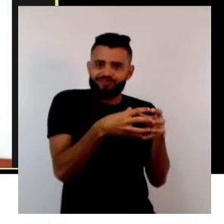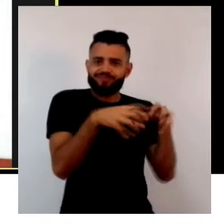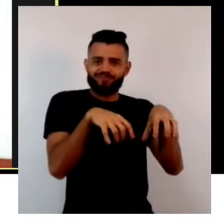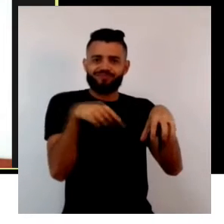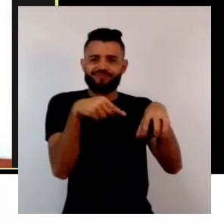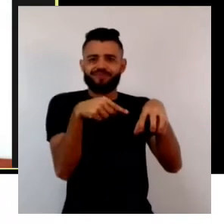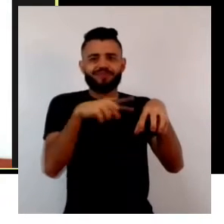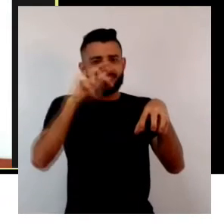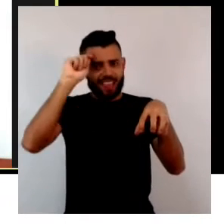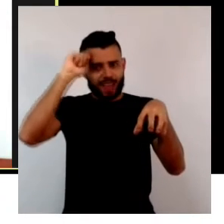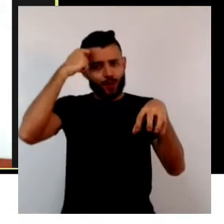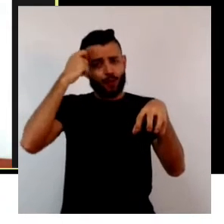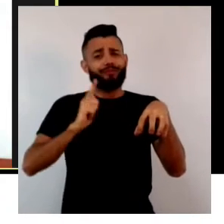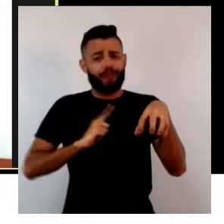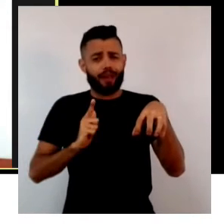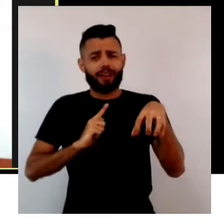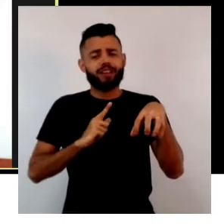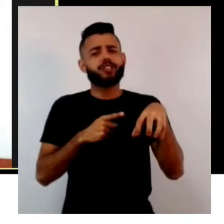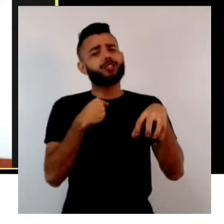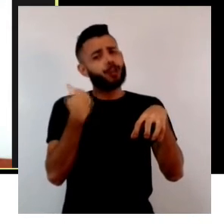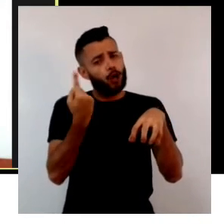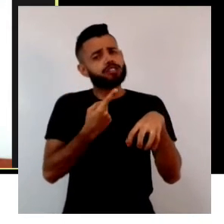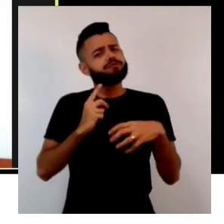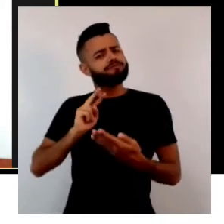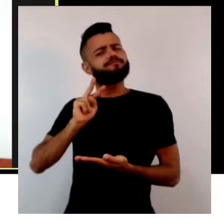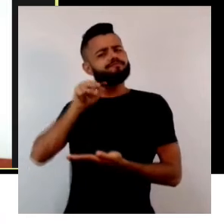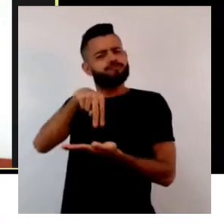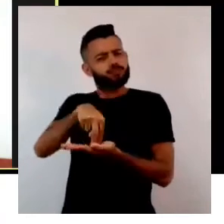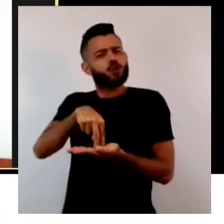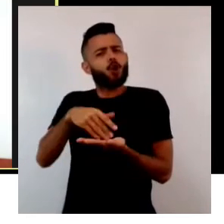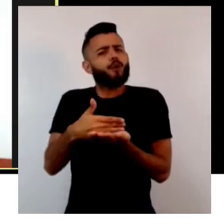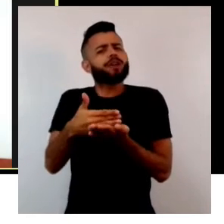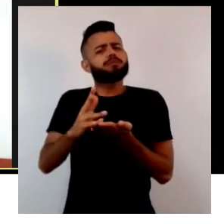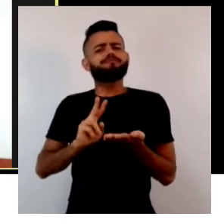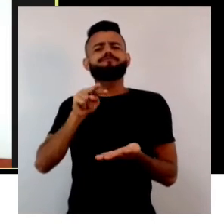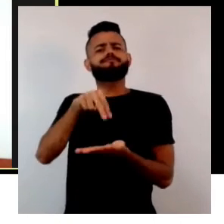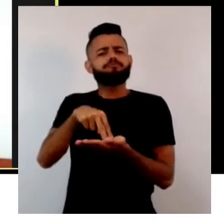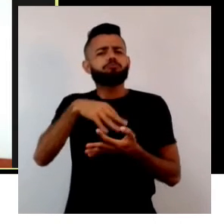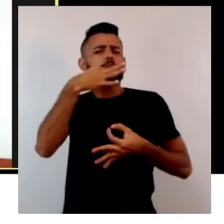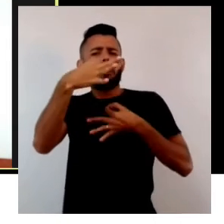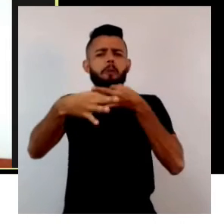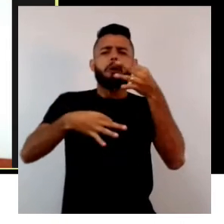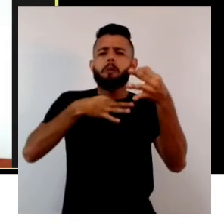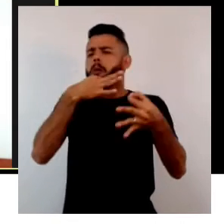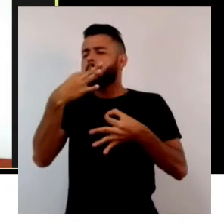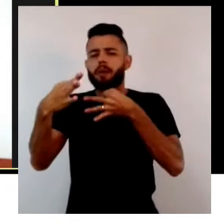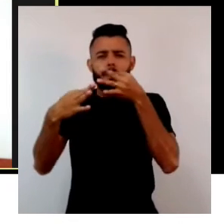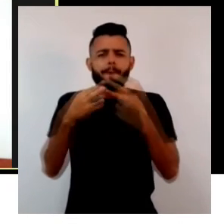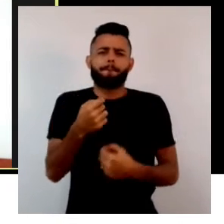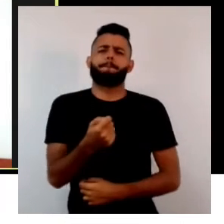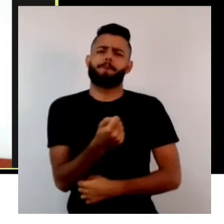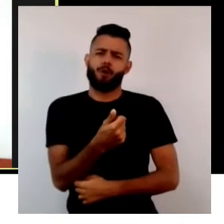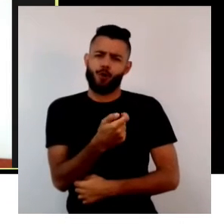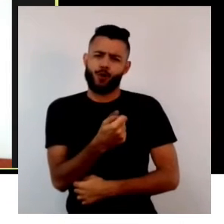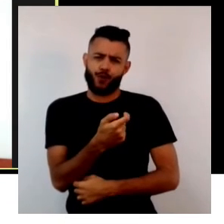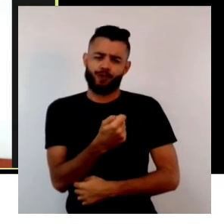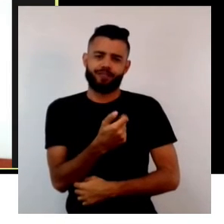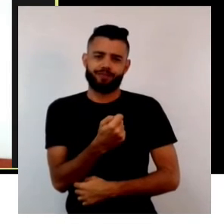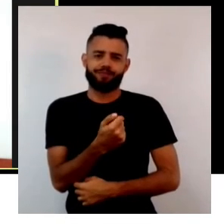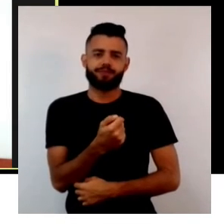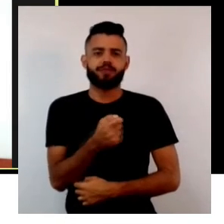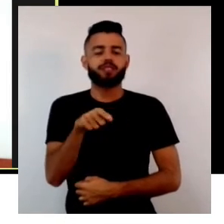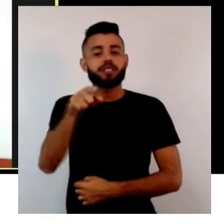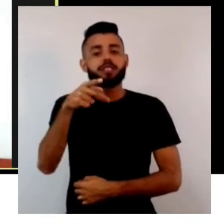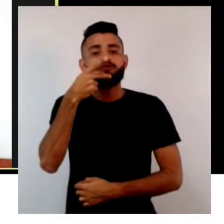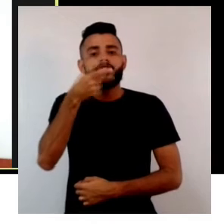também ditar a regra do jogo. A gente começou a incomodar o jogo. E ainda muito pouco. Veja, vocês citaram uma série de nomes